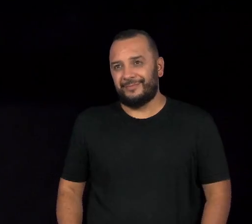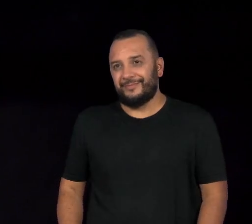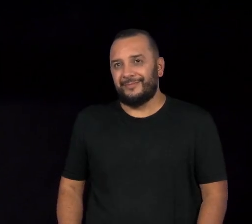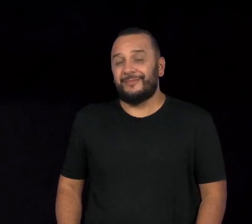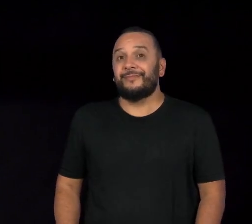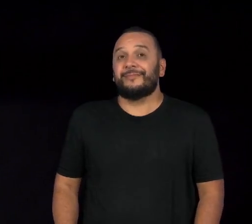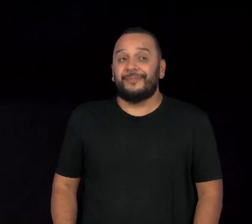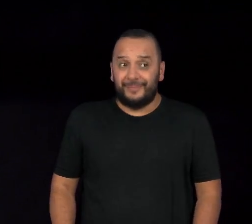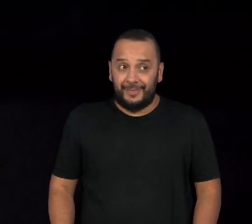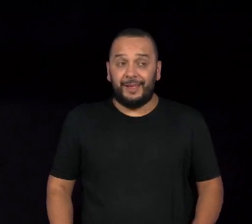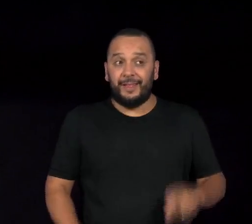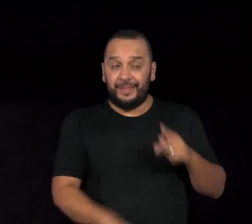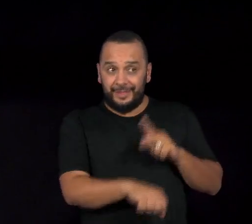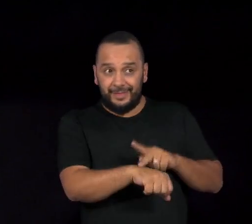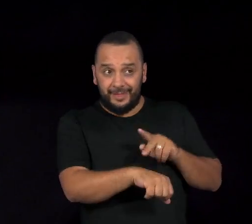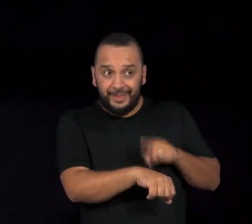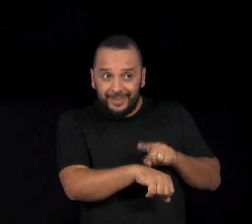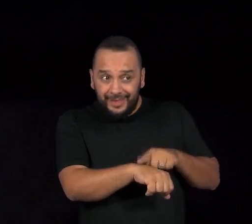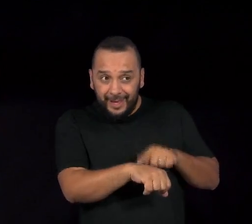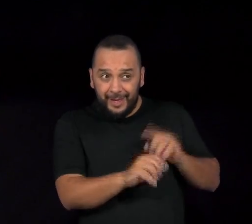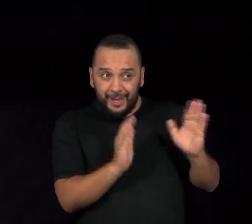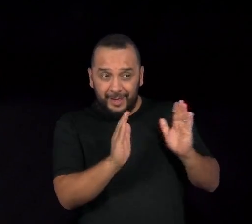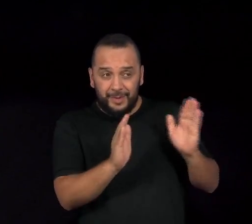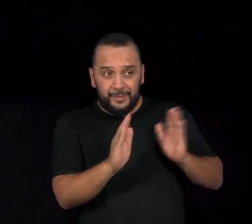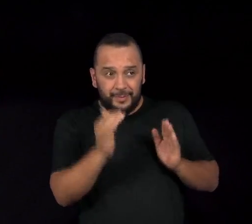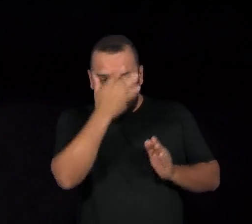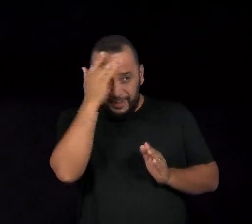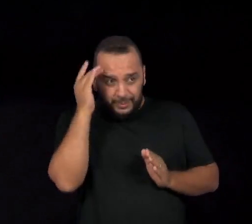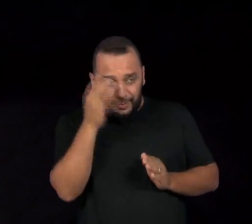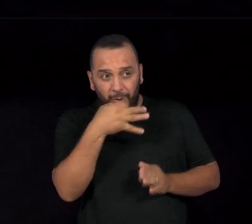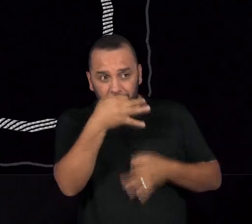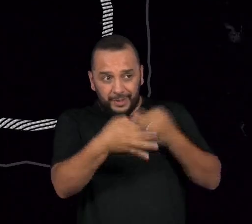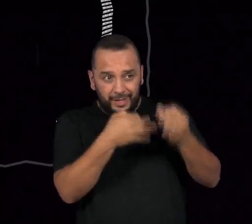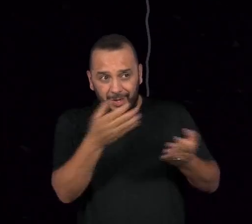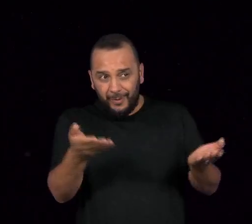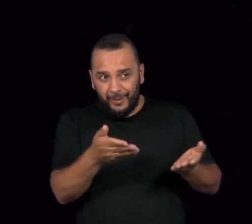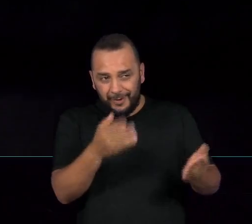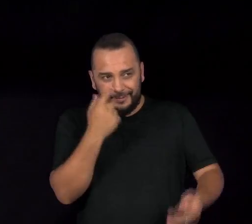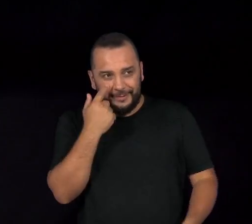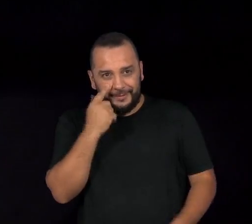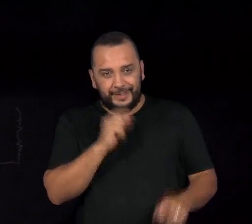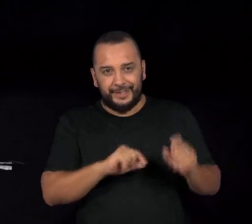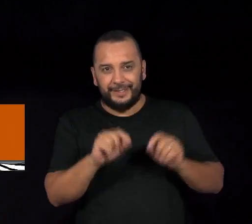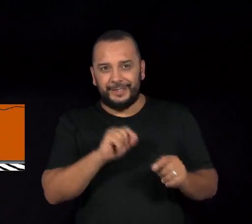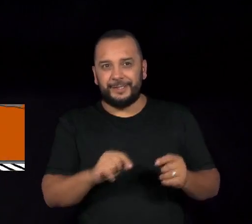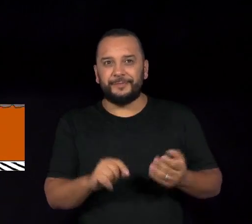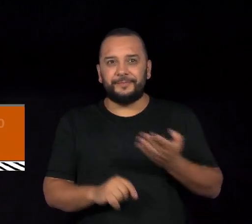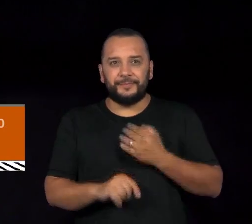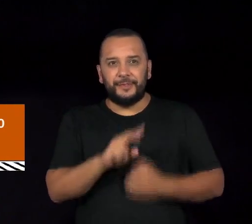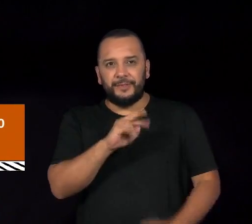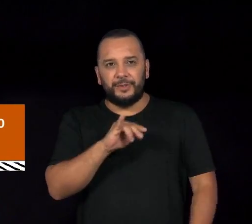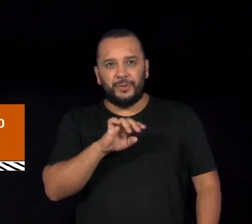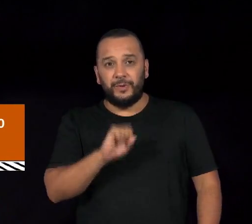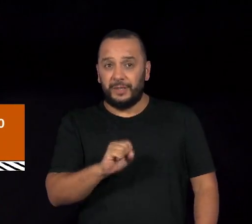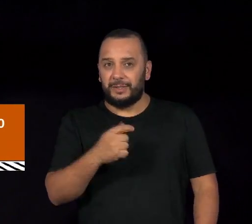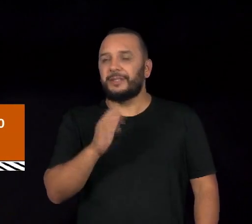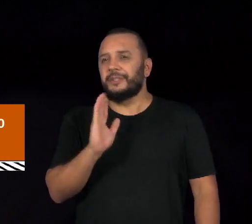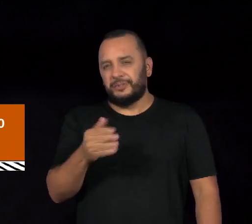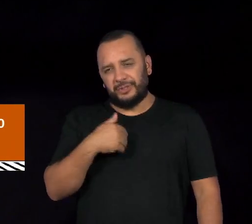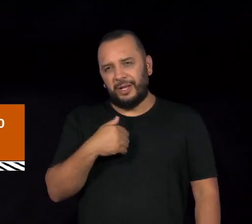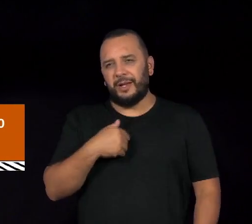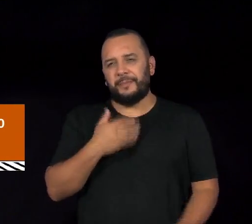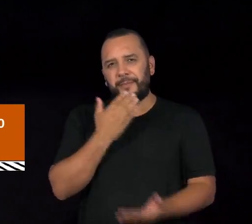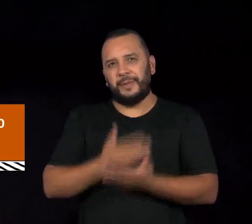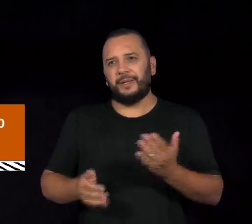É tempo da gente ouvir, e muita gente quer falar disso com você. Guizones, Anderson, a sua derrota em